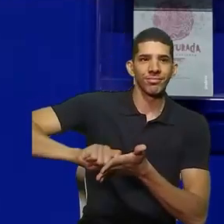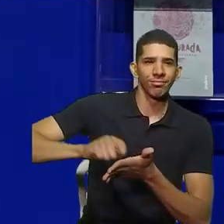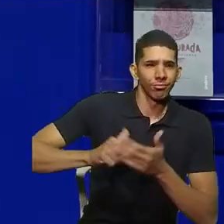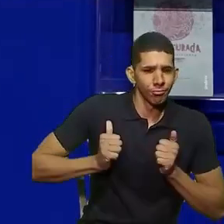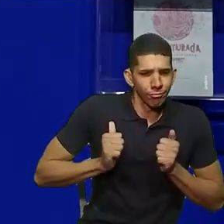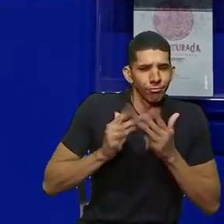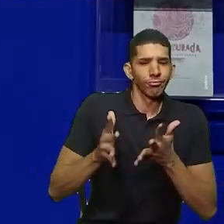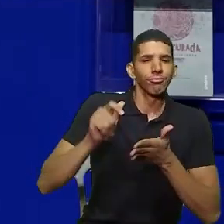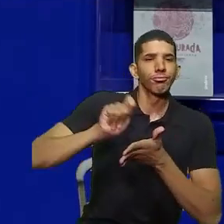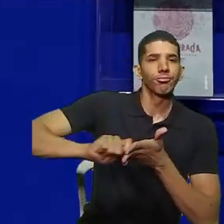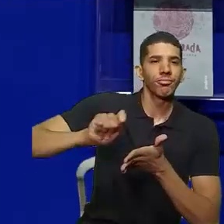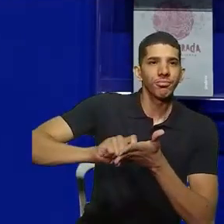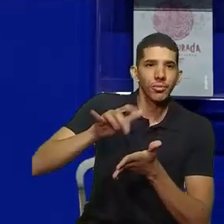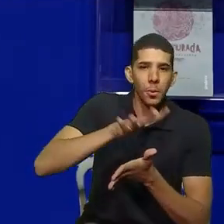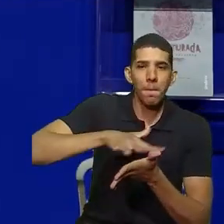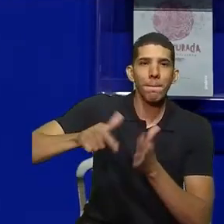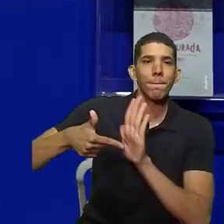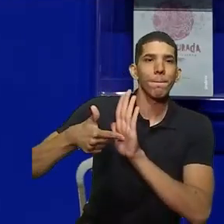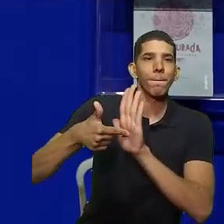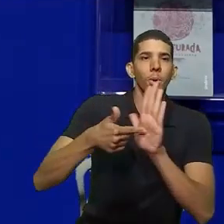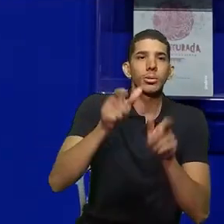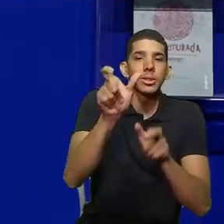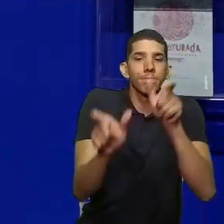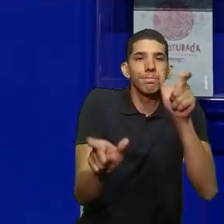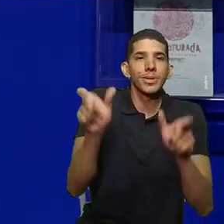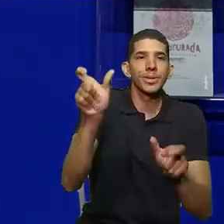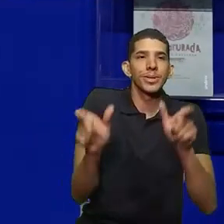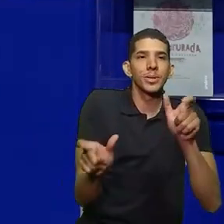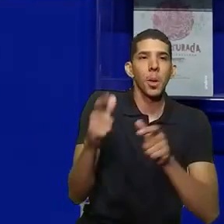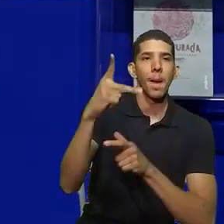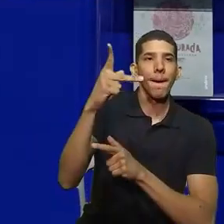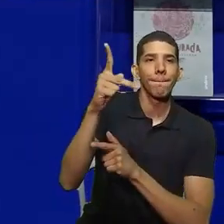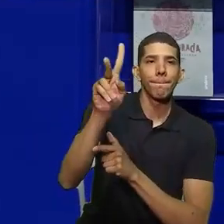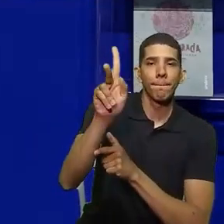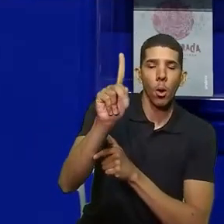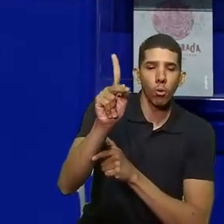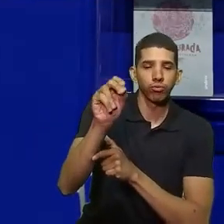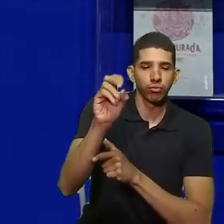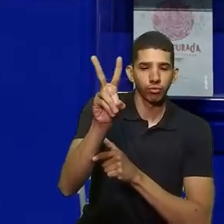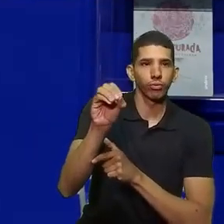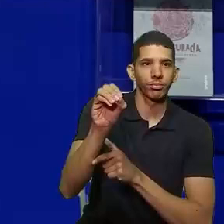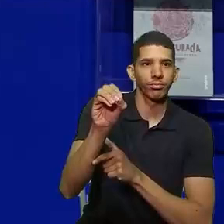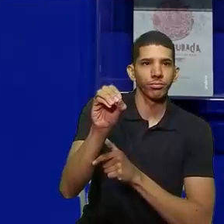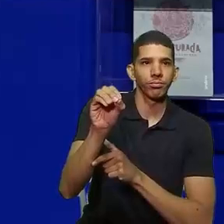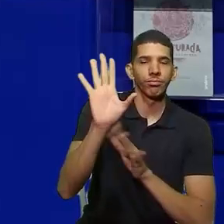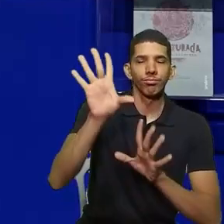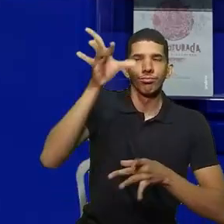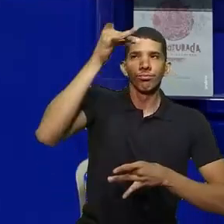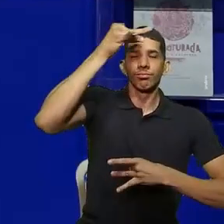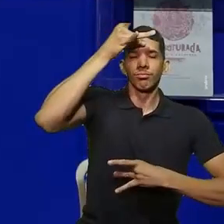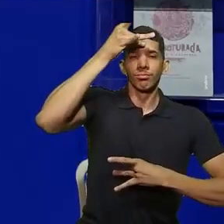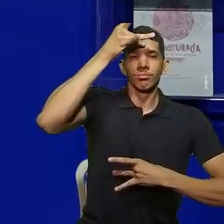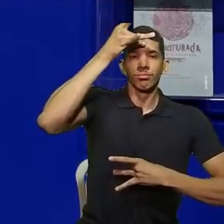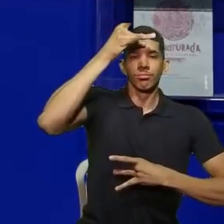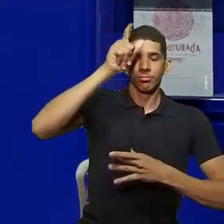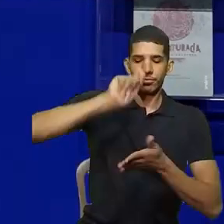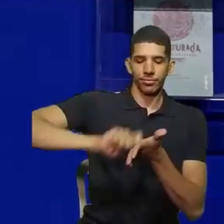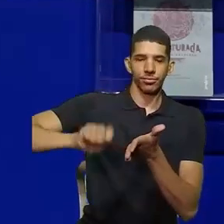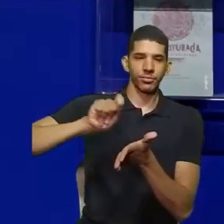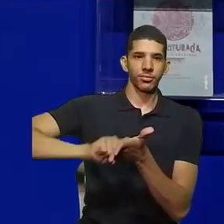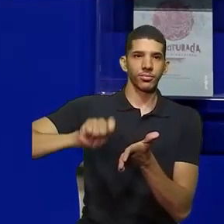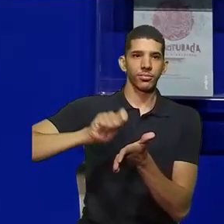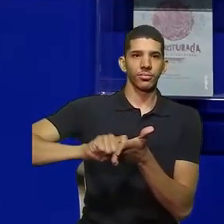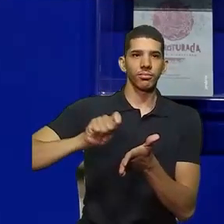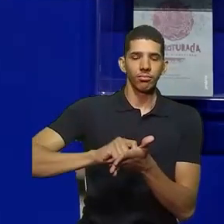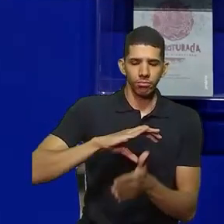classes populares, escrever, se apropriar da escrita é uma audácia. Como nós